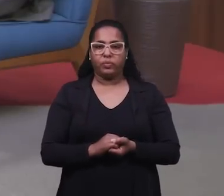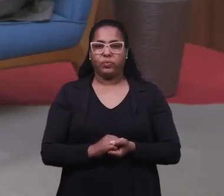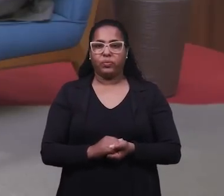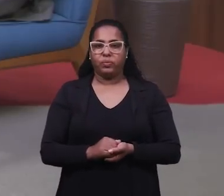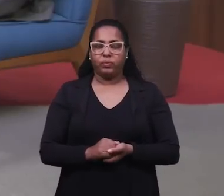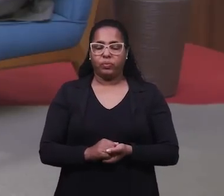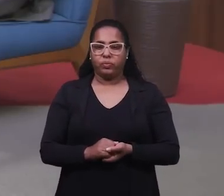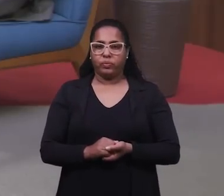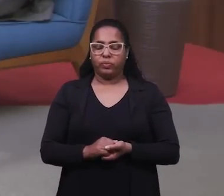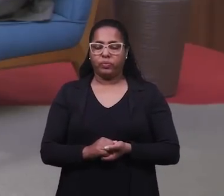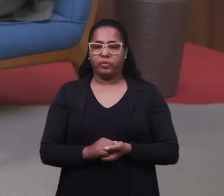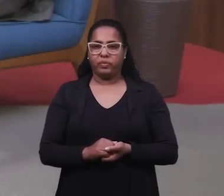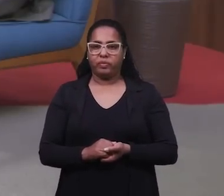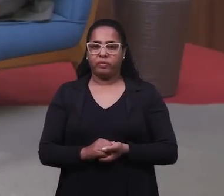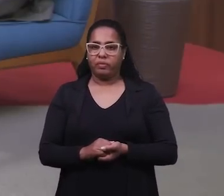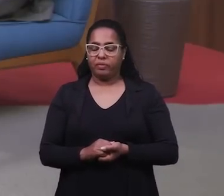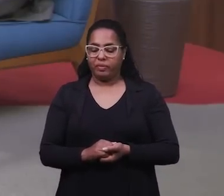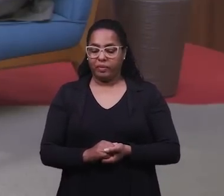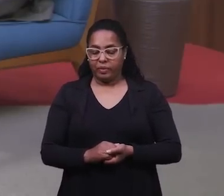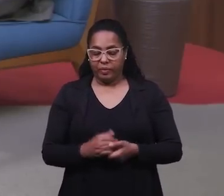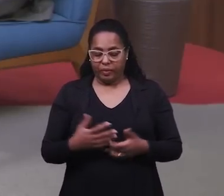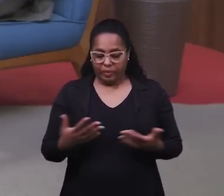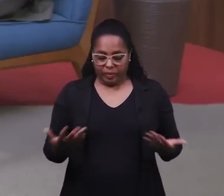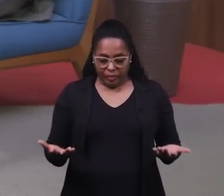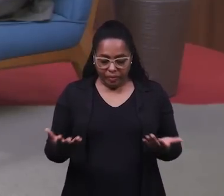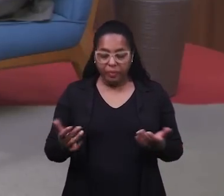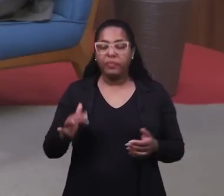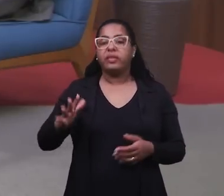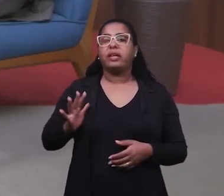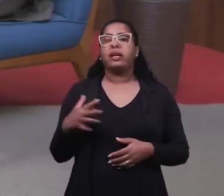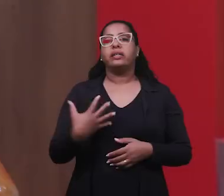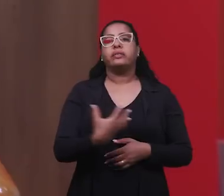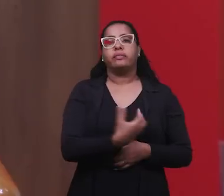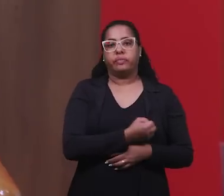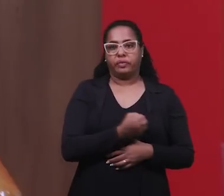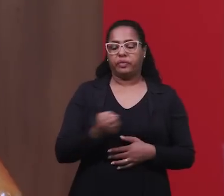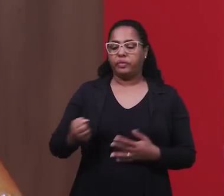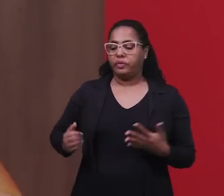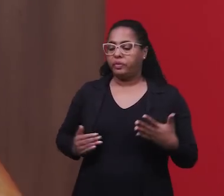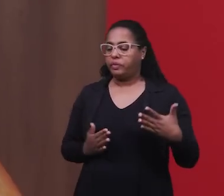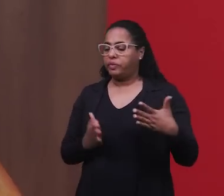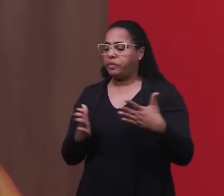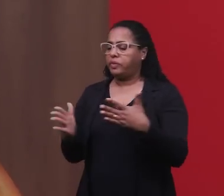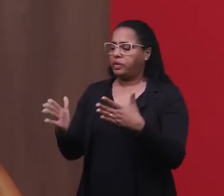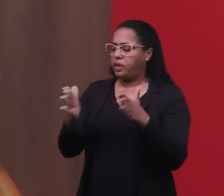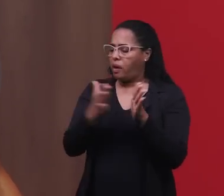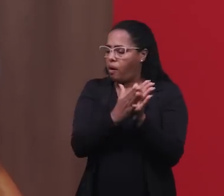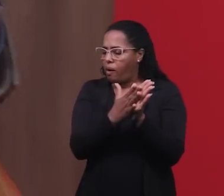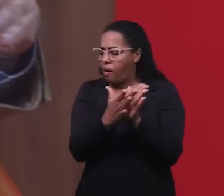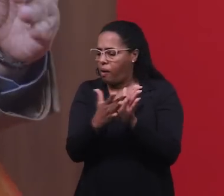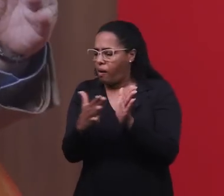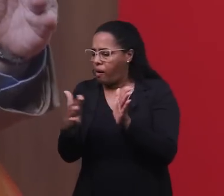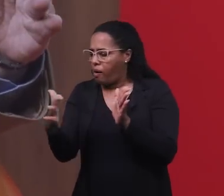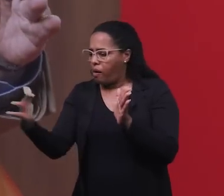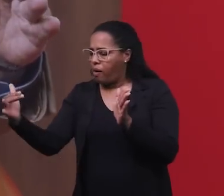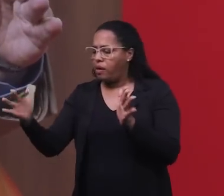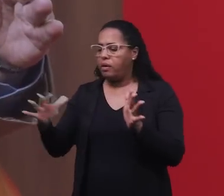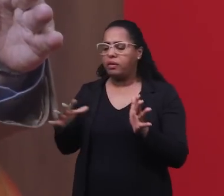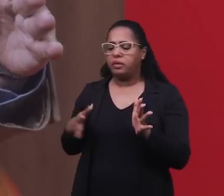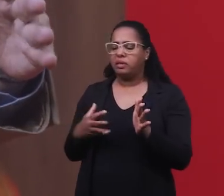Pode falar. Não, pode falar. A salvação, o caminho da salvação é uma